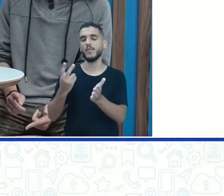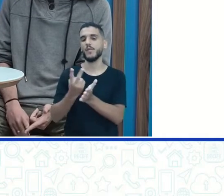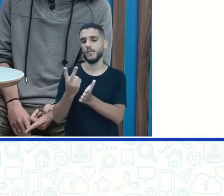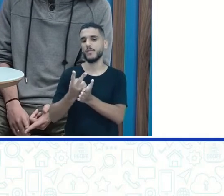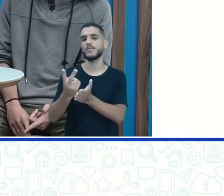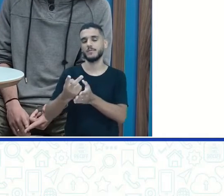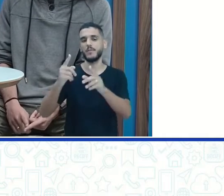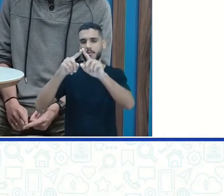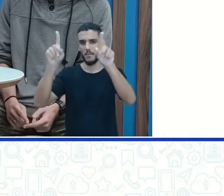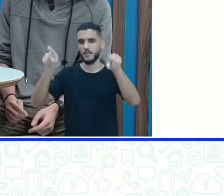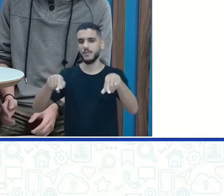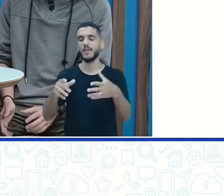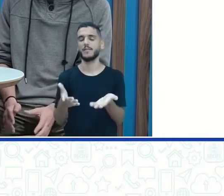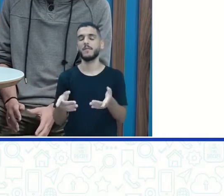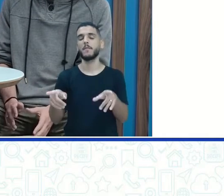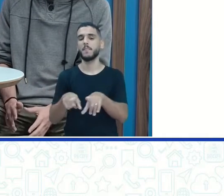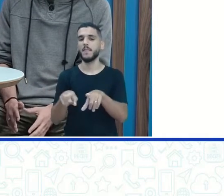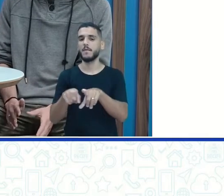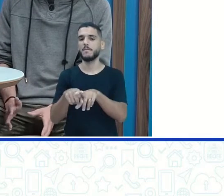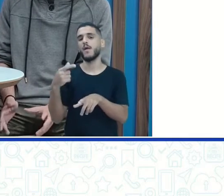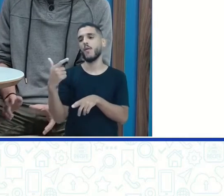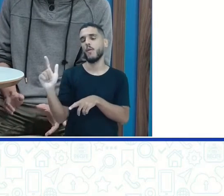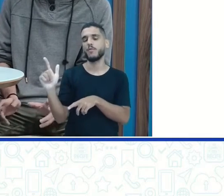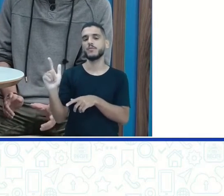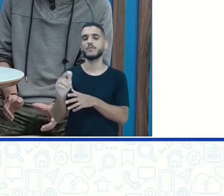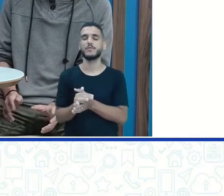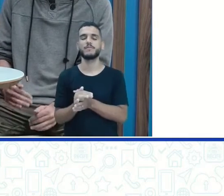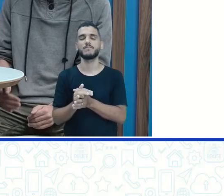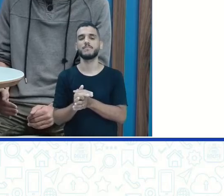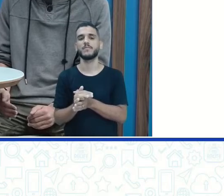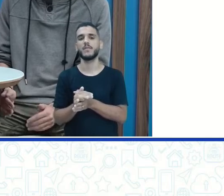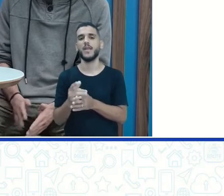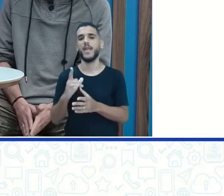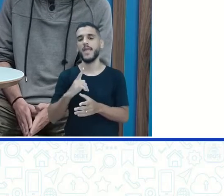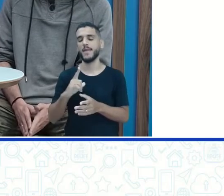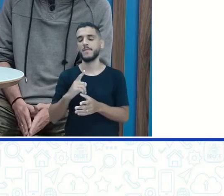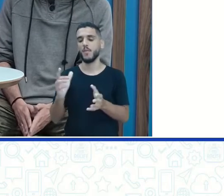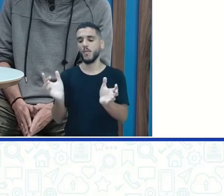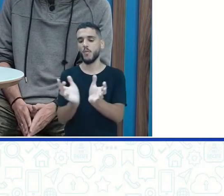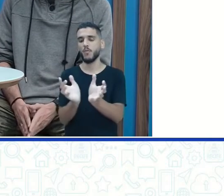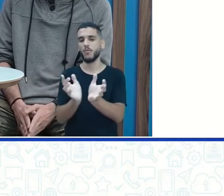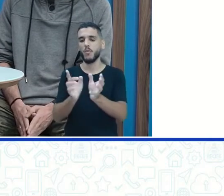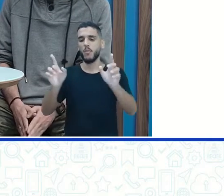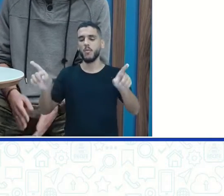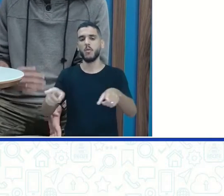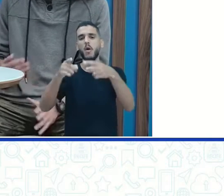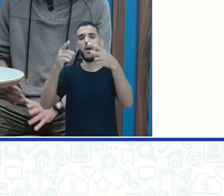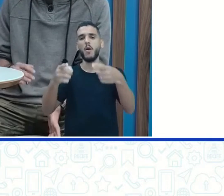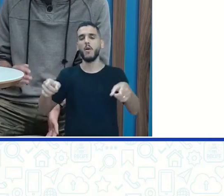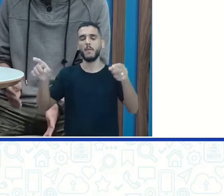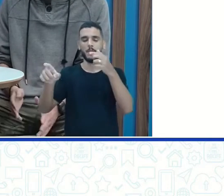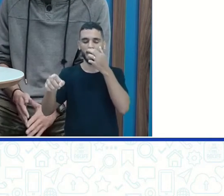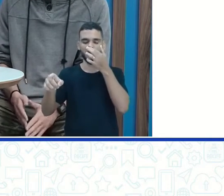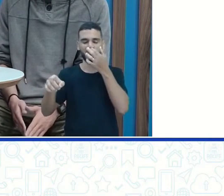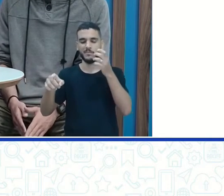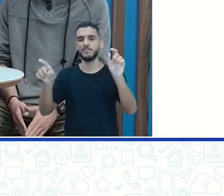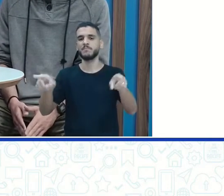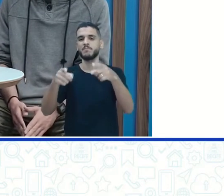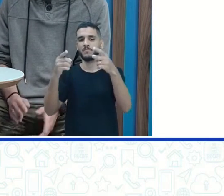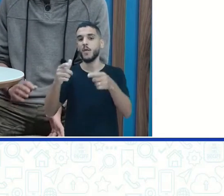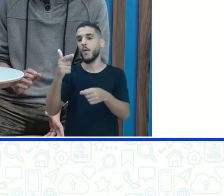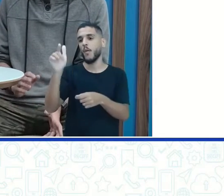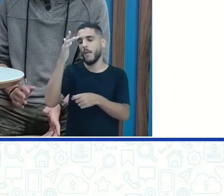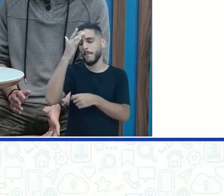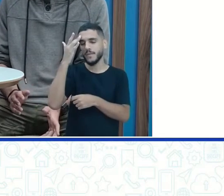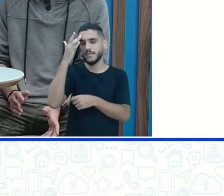E além disso, eu tenho outro projeto que é uma espécie de coral para algumas outras pessoas que